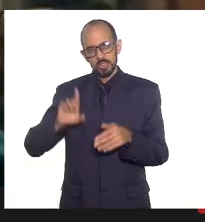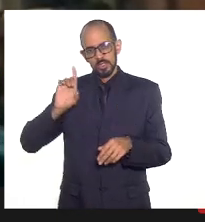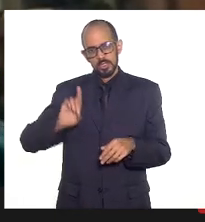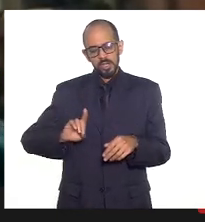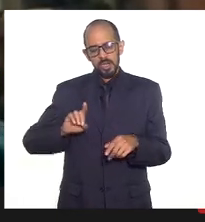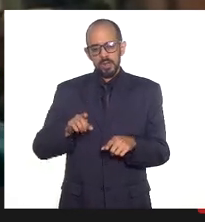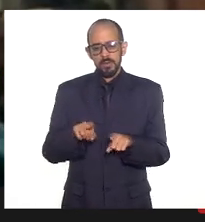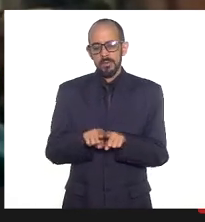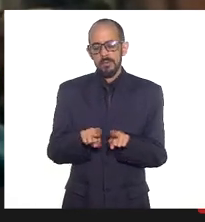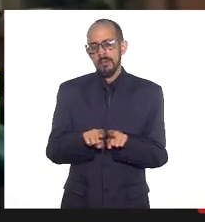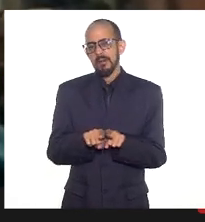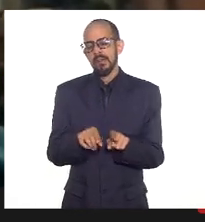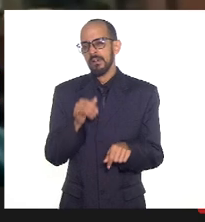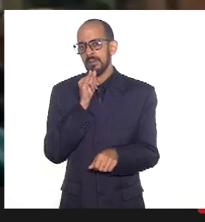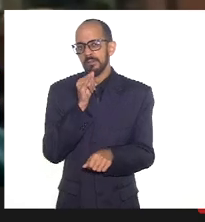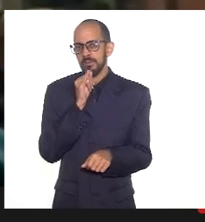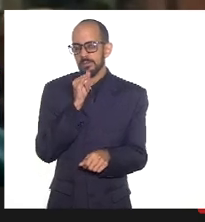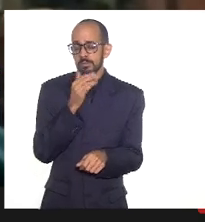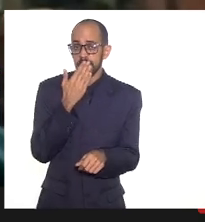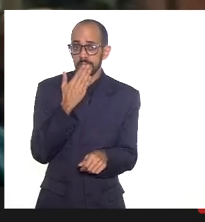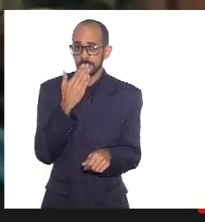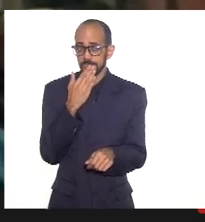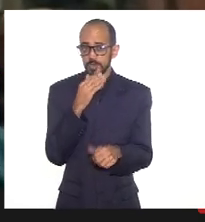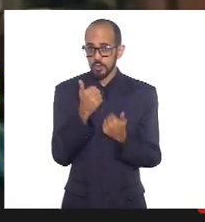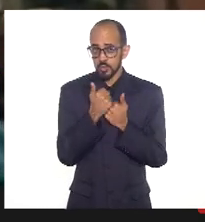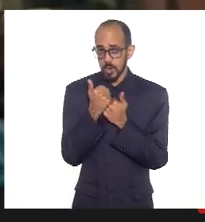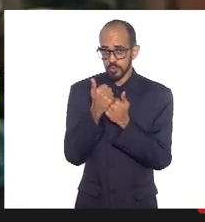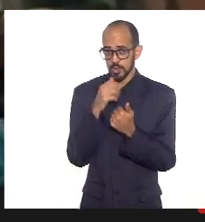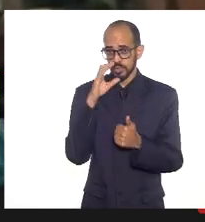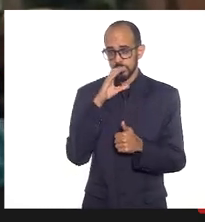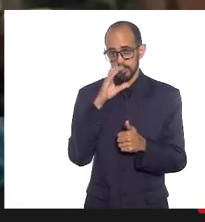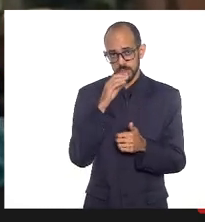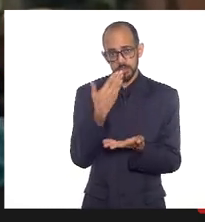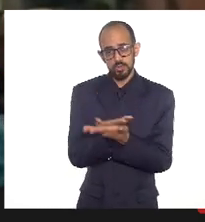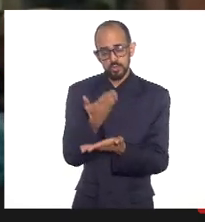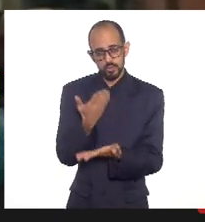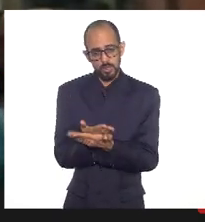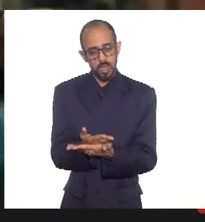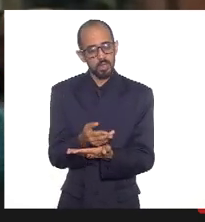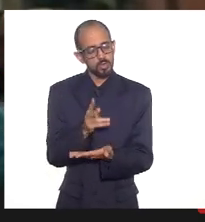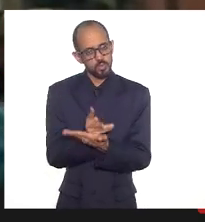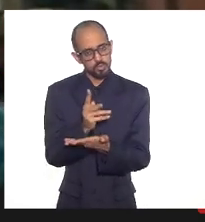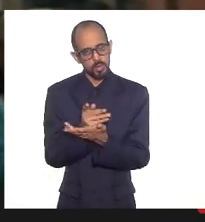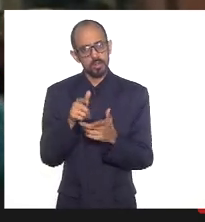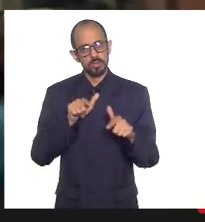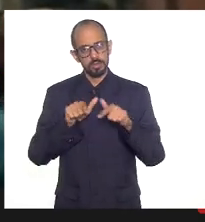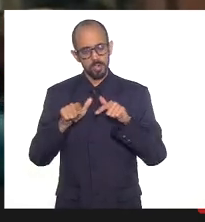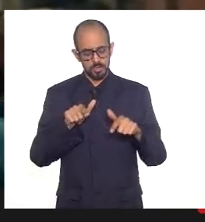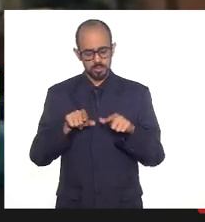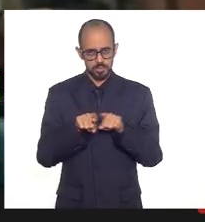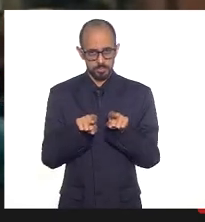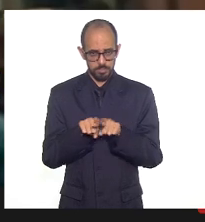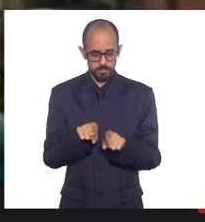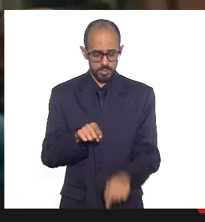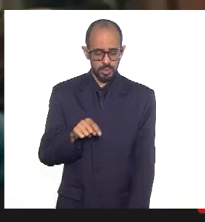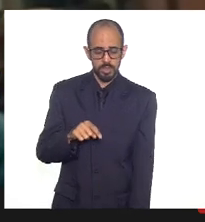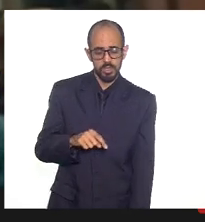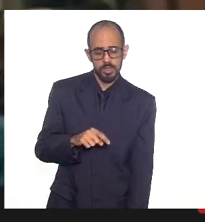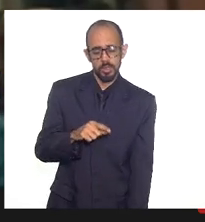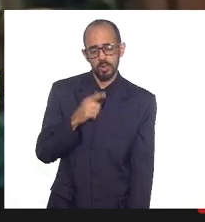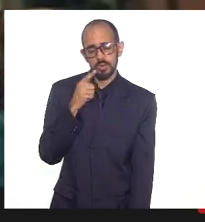conseguirem solicitar o auxílio emergencial, a estudarem, a continuarem trabalhando, né, e a se comunicarem